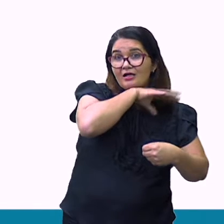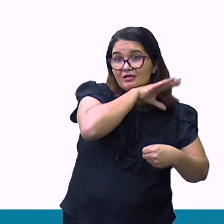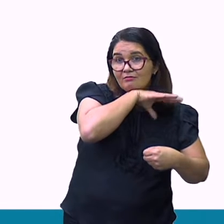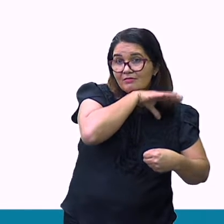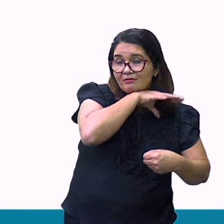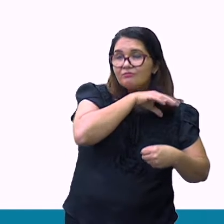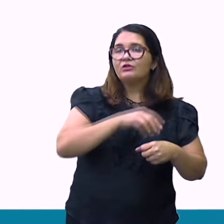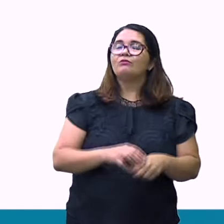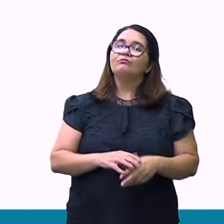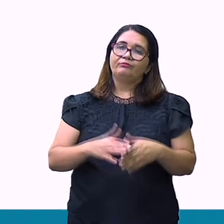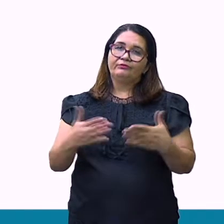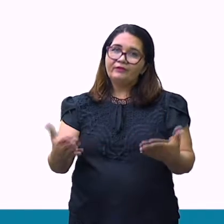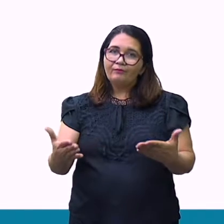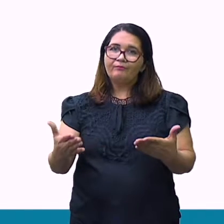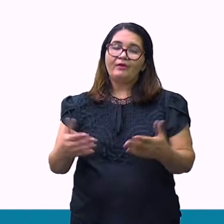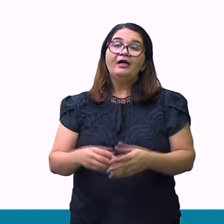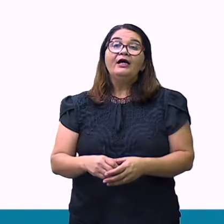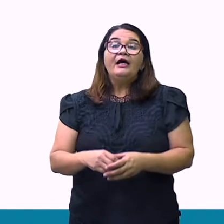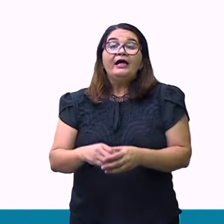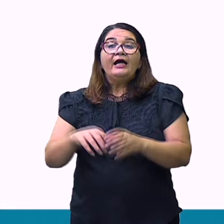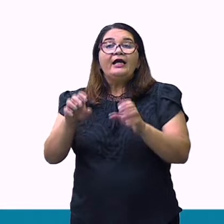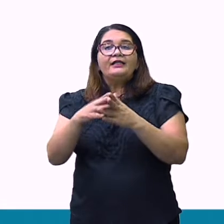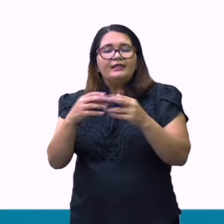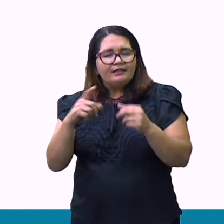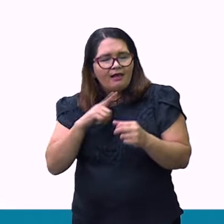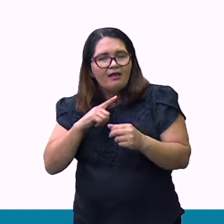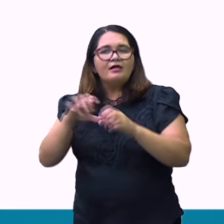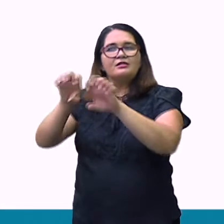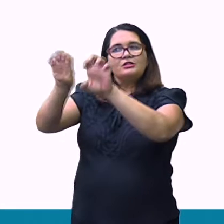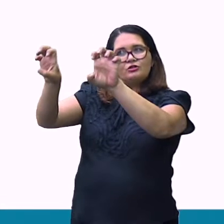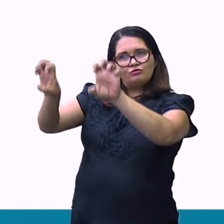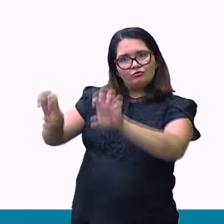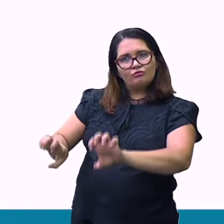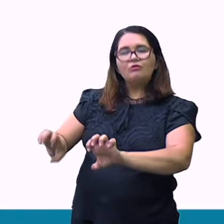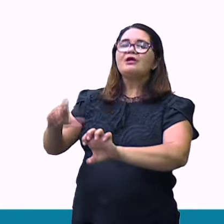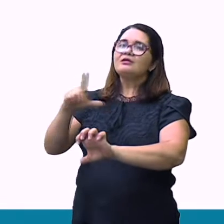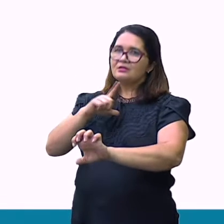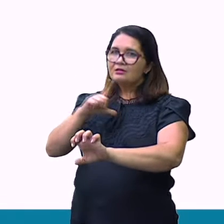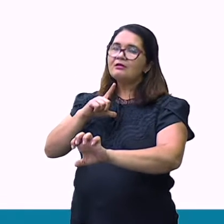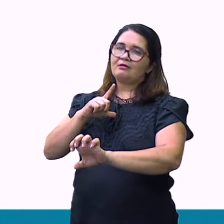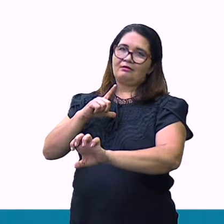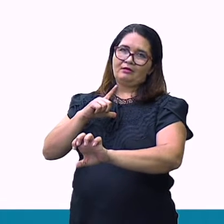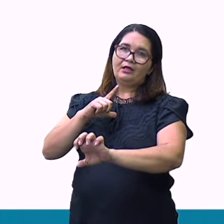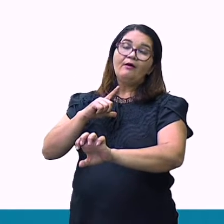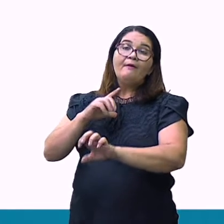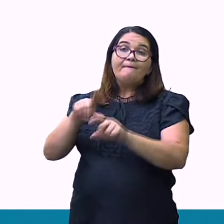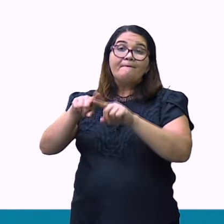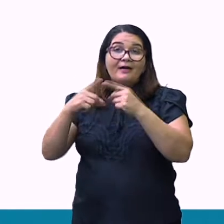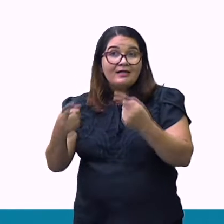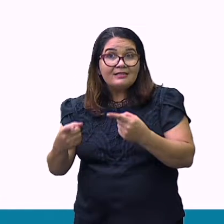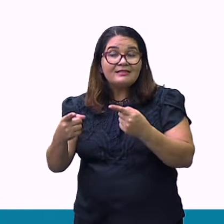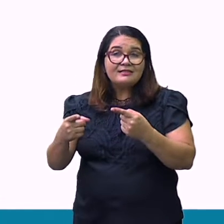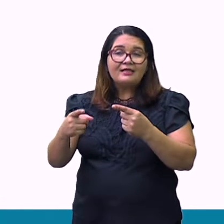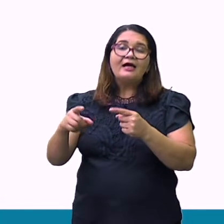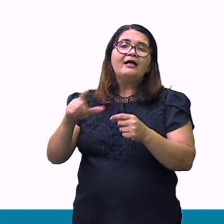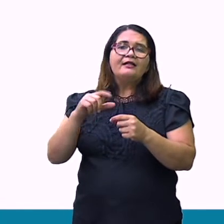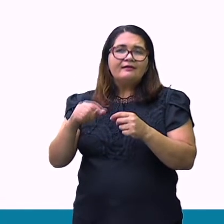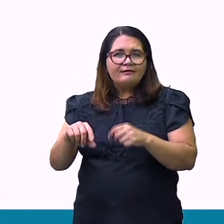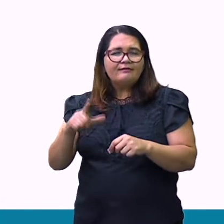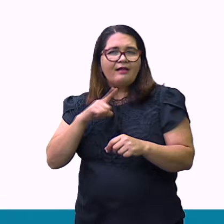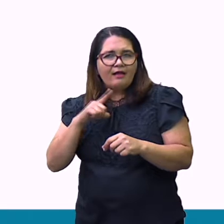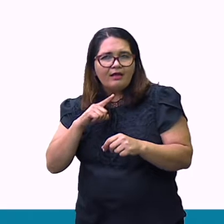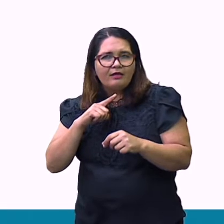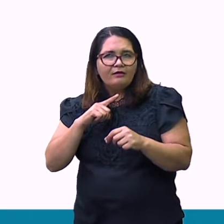que não tenha todas as estruturas. Tem. Porém, na célula vegetal, a gente, além da